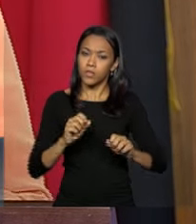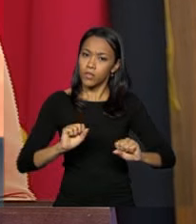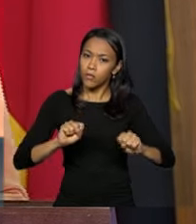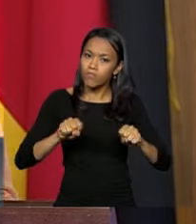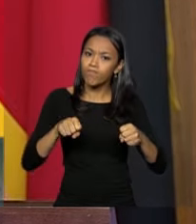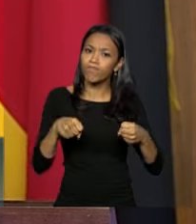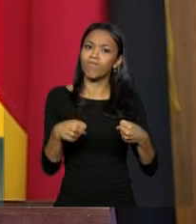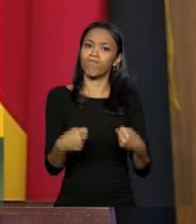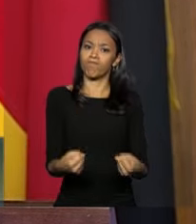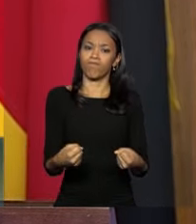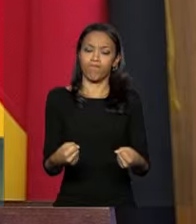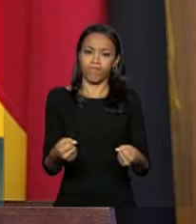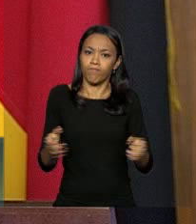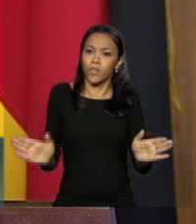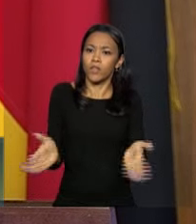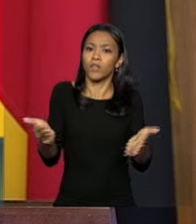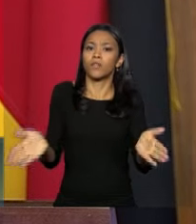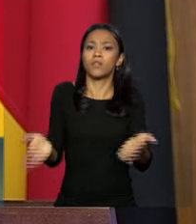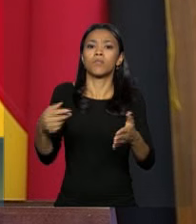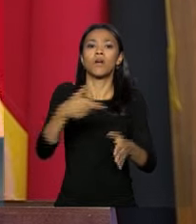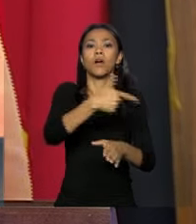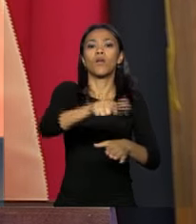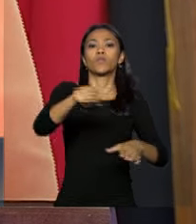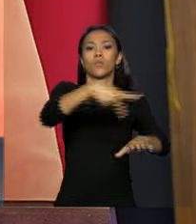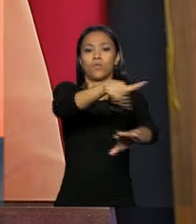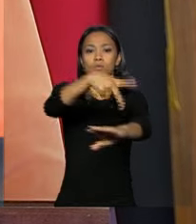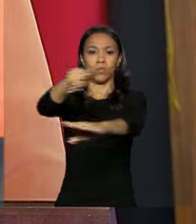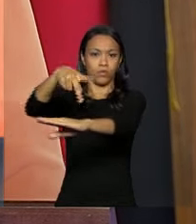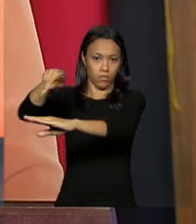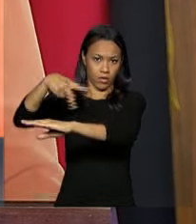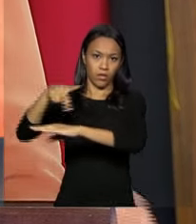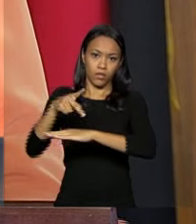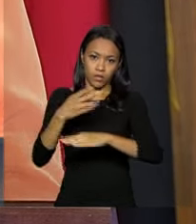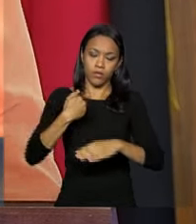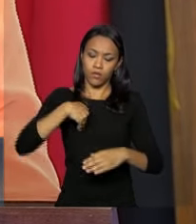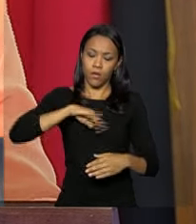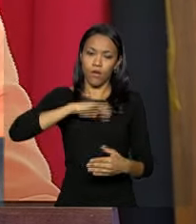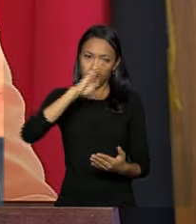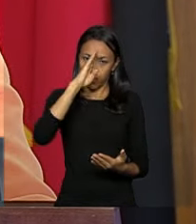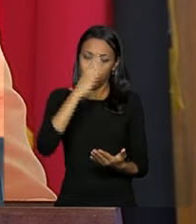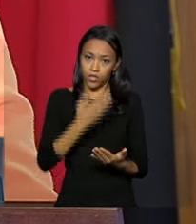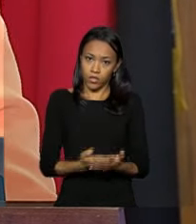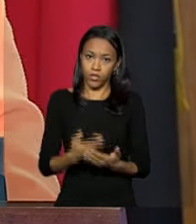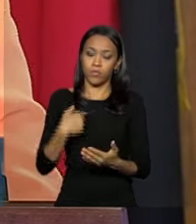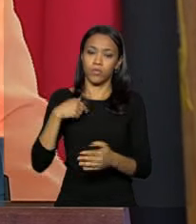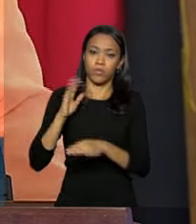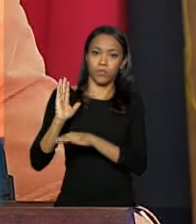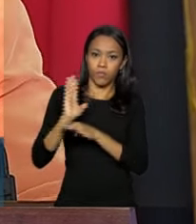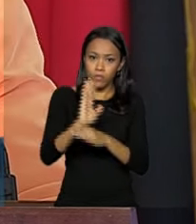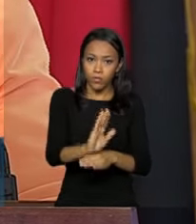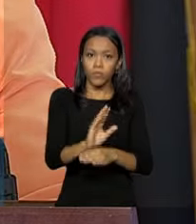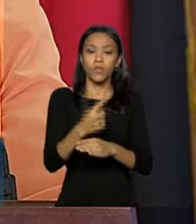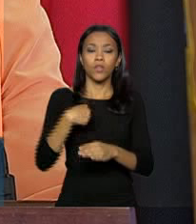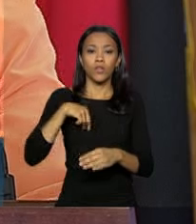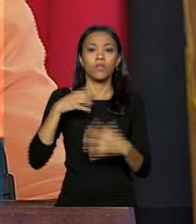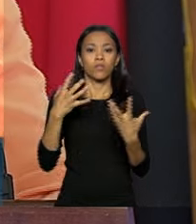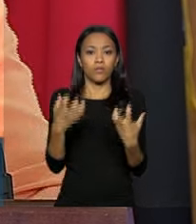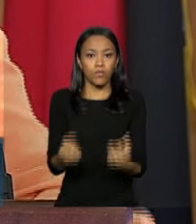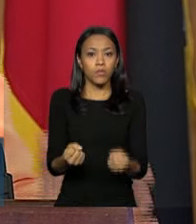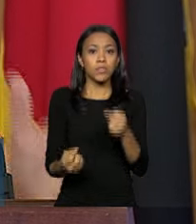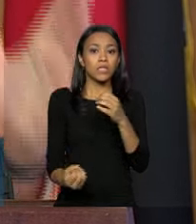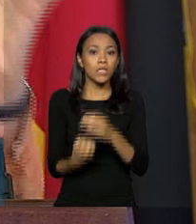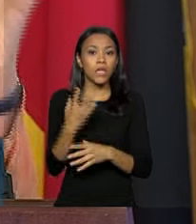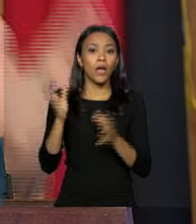encorajamento a outros países para serem mais audazes. Nós queremos também ajudar aqui, e vamos criar um